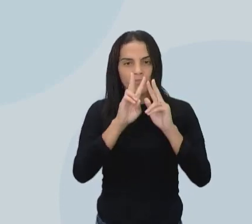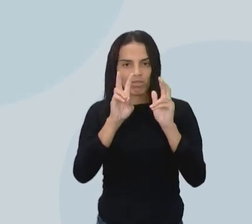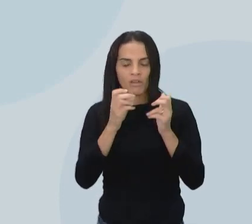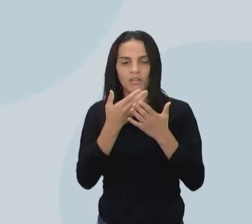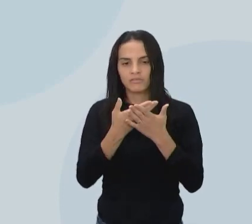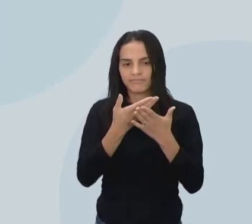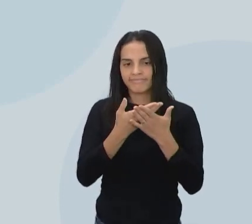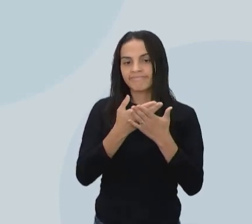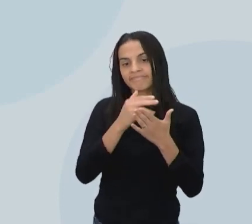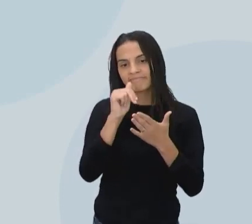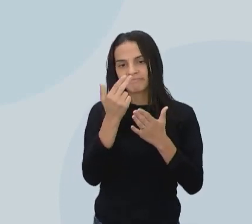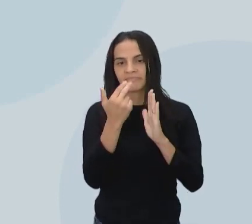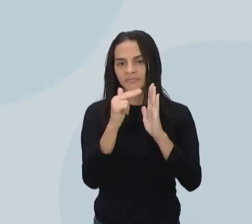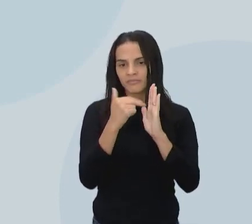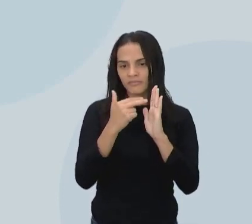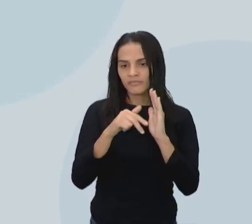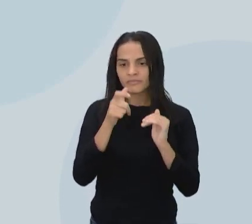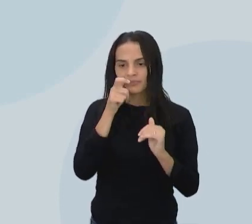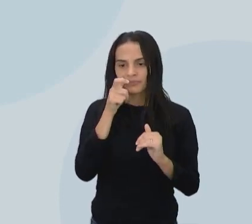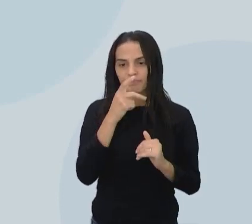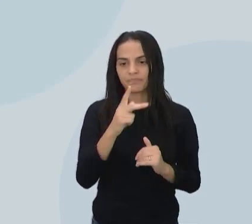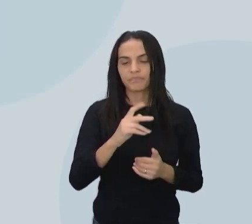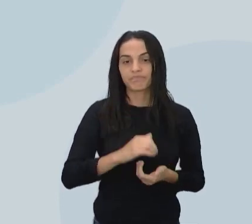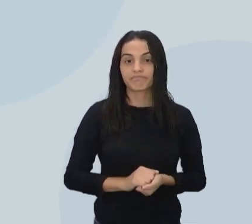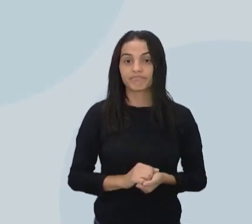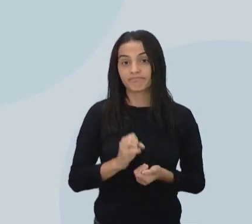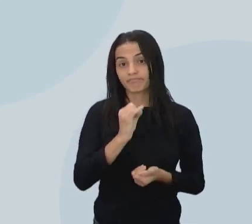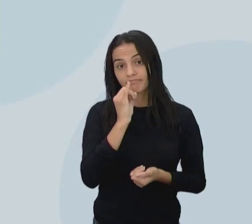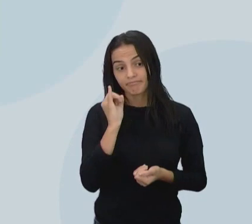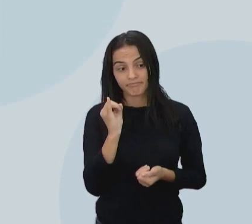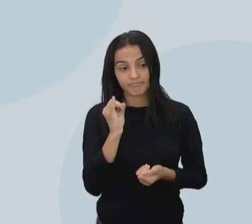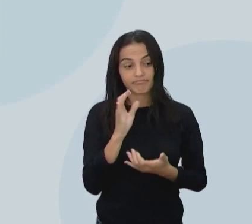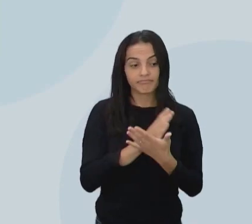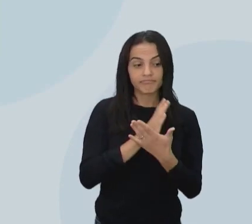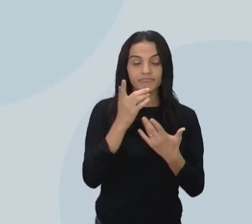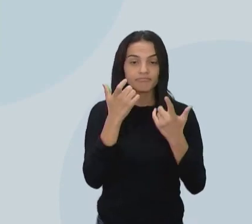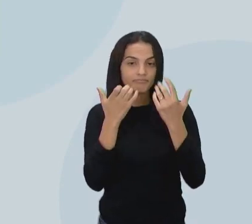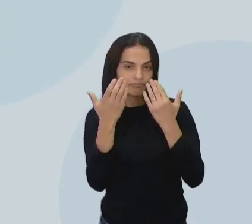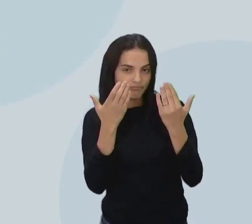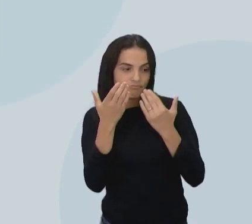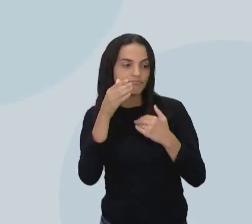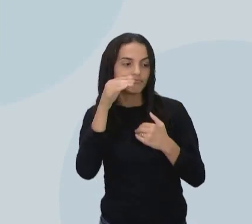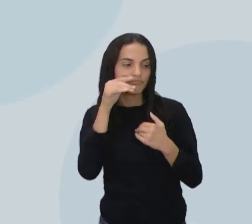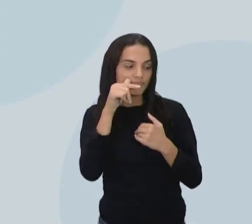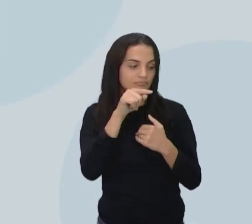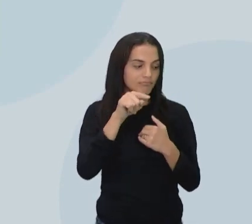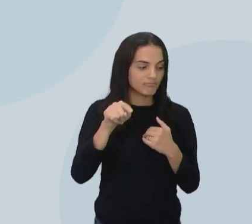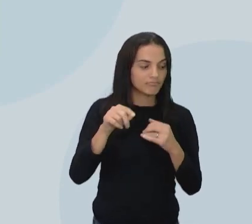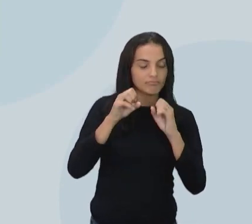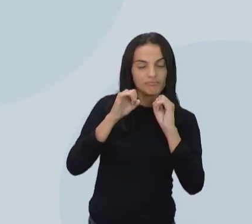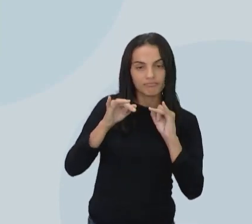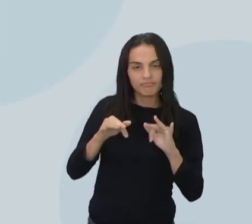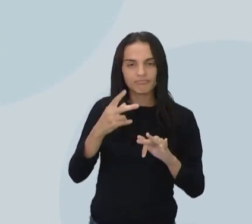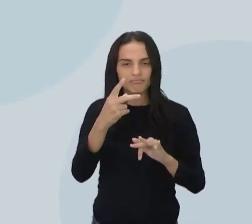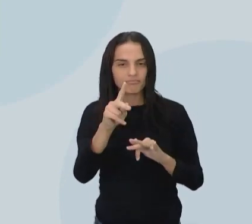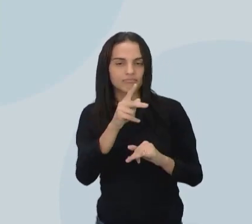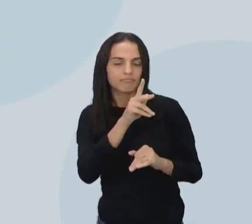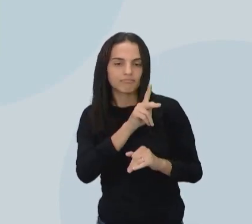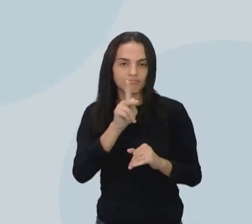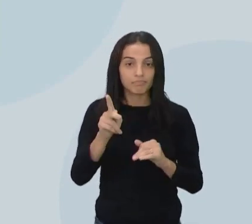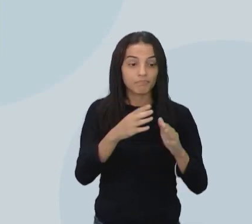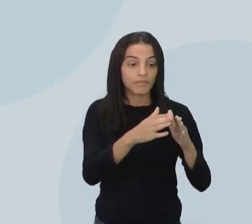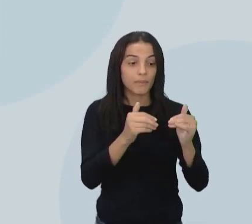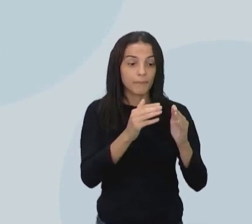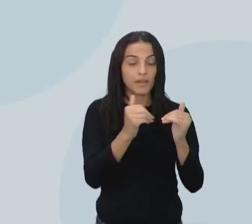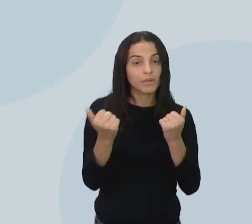aula e suas observações, para que, se de repente surgir dúvida ou curiosidade, você aborde com o seu professor, solicite